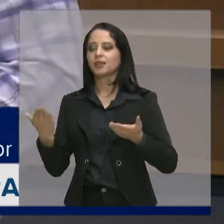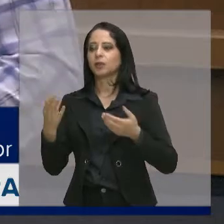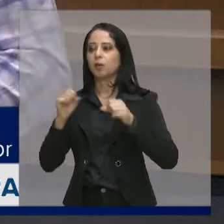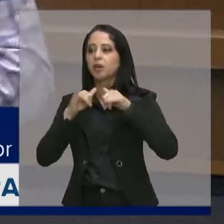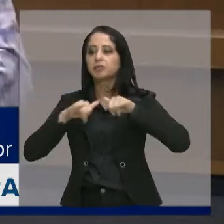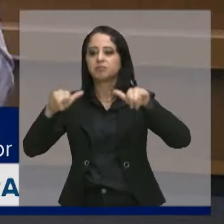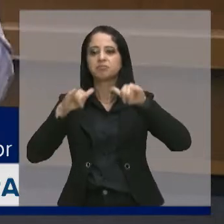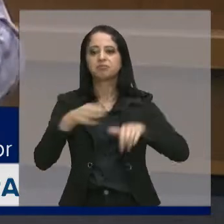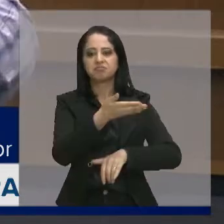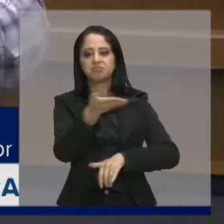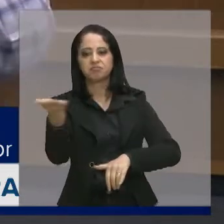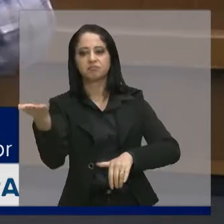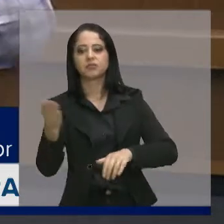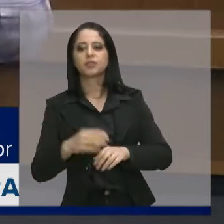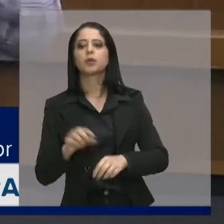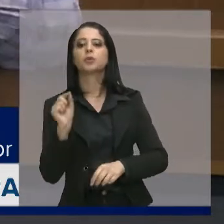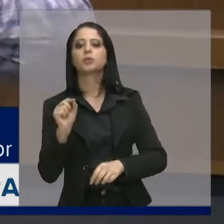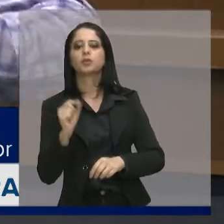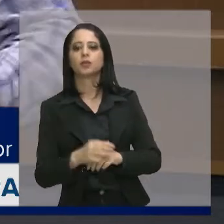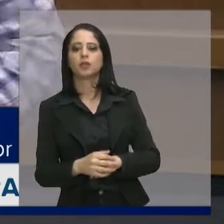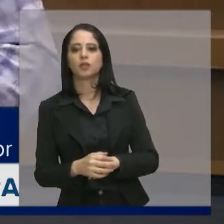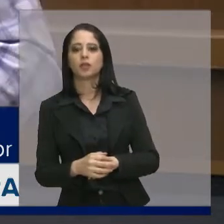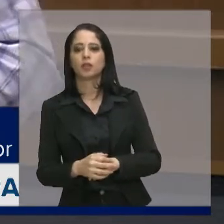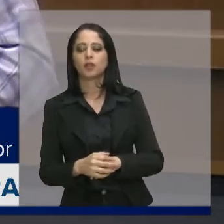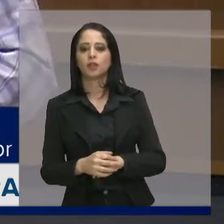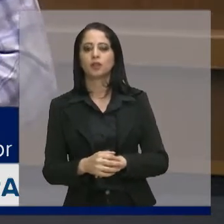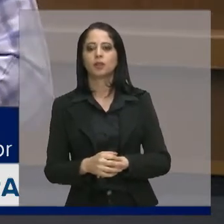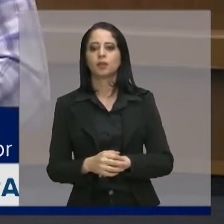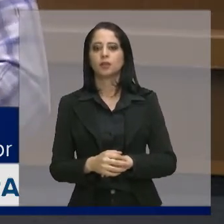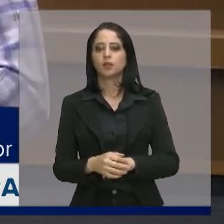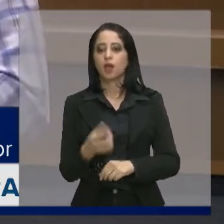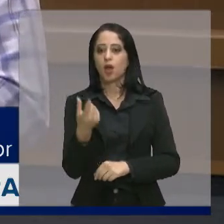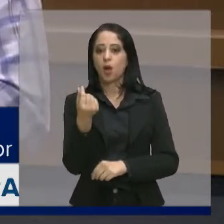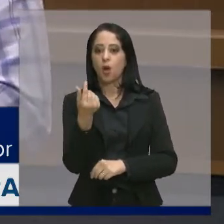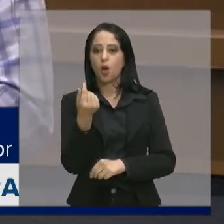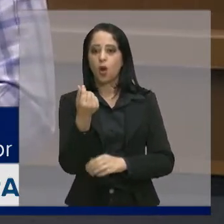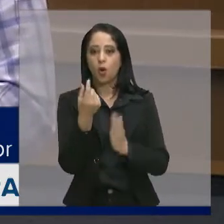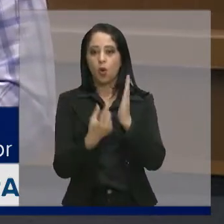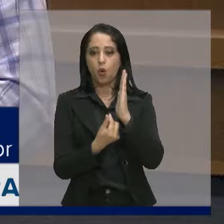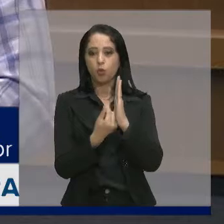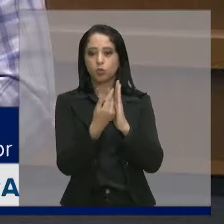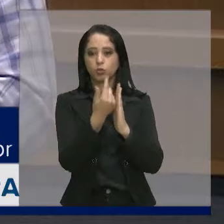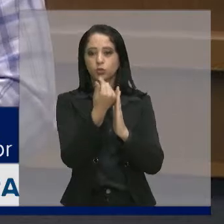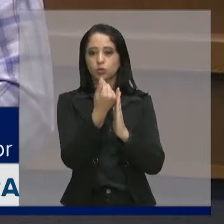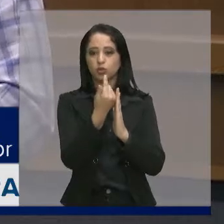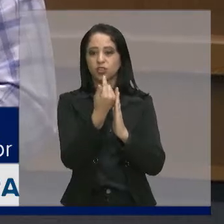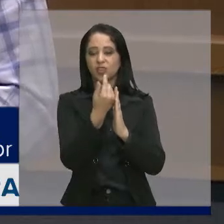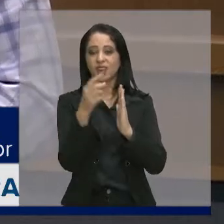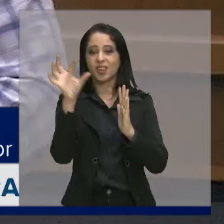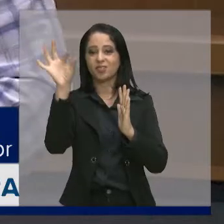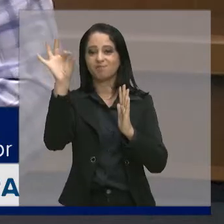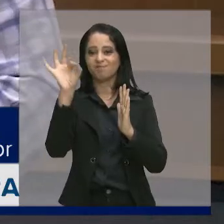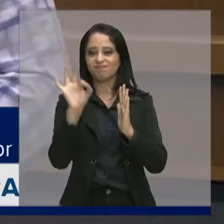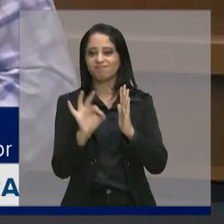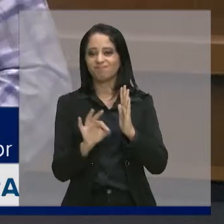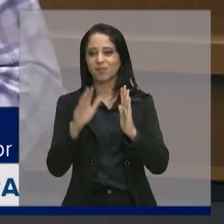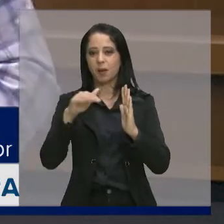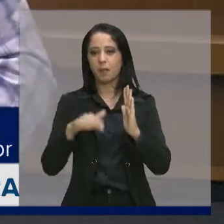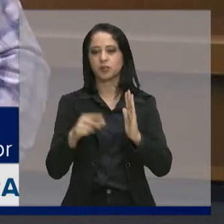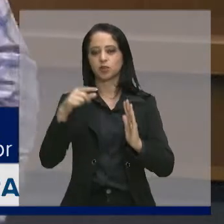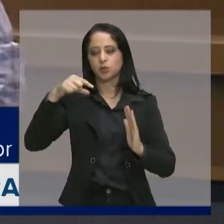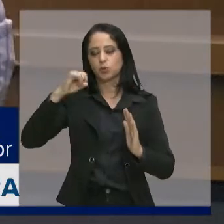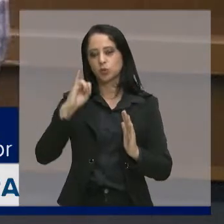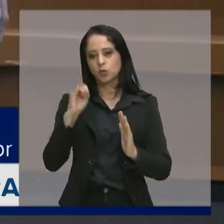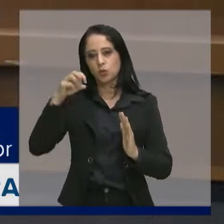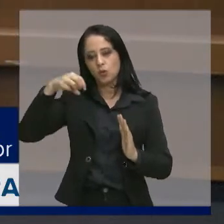colegas. Nós tivemos um corte no orçamento do Instituto de Pesquisas Espaciais, o INPE, aqui de São José